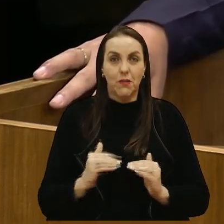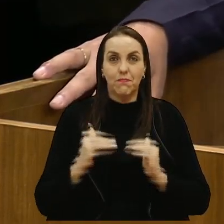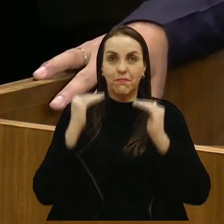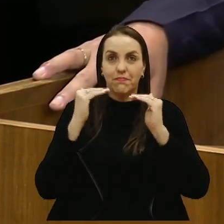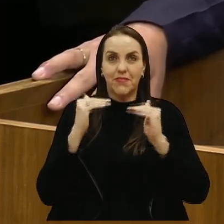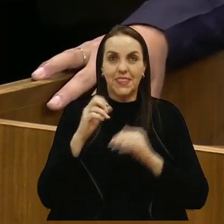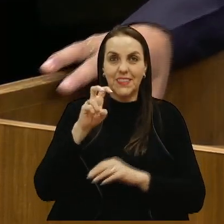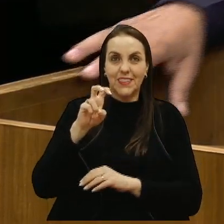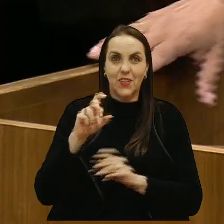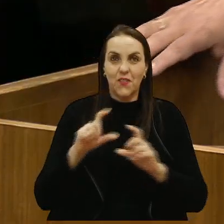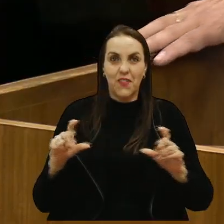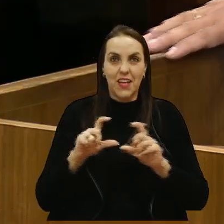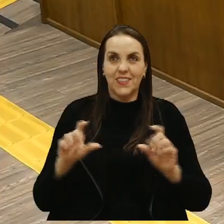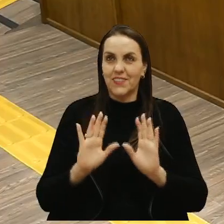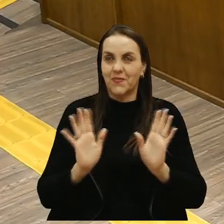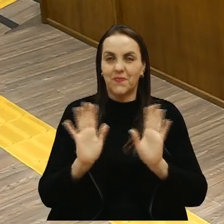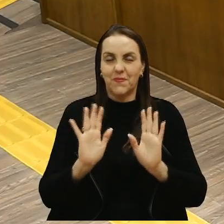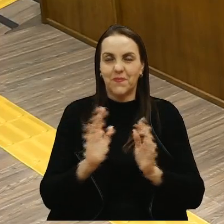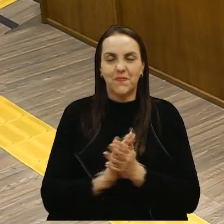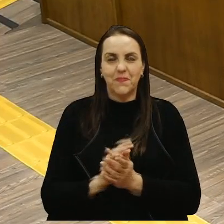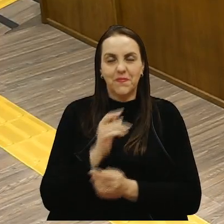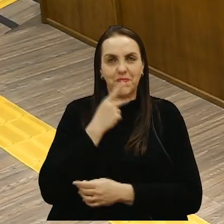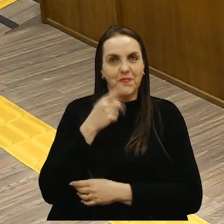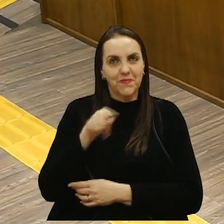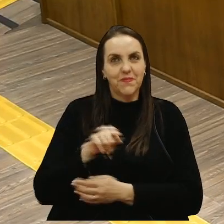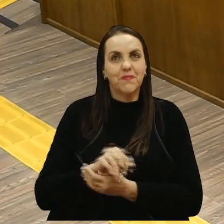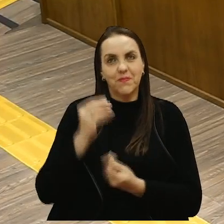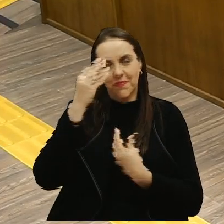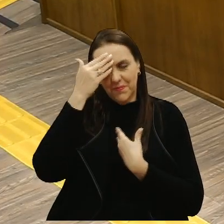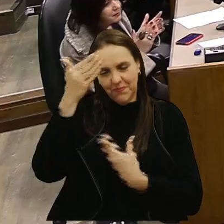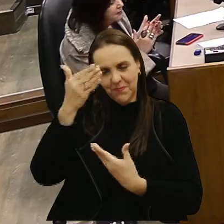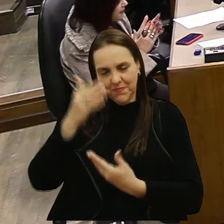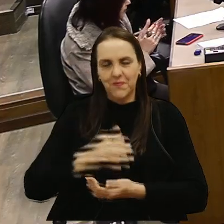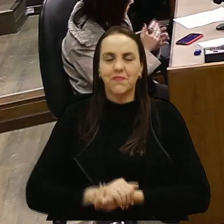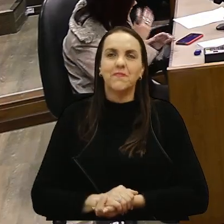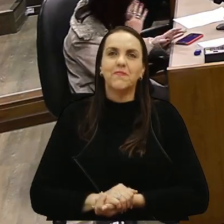aí. Muito obrigado. Obrigado, vereador.